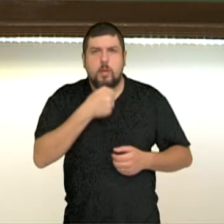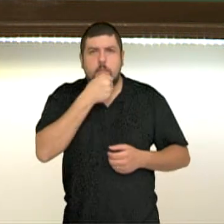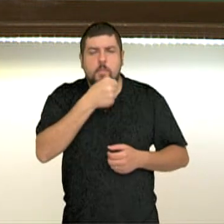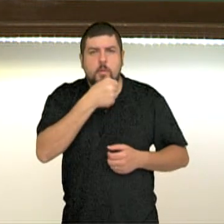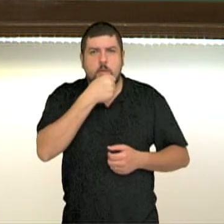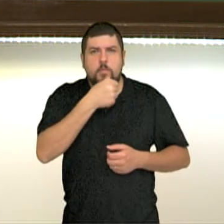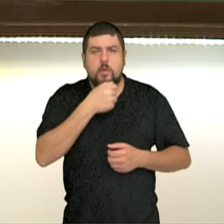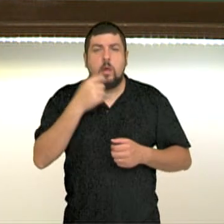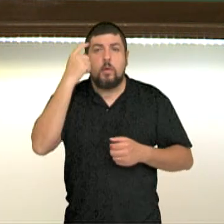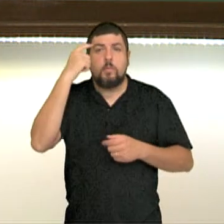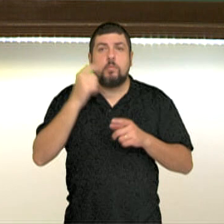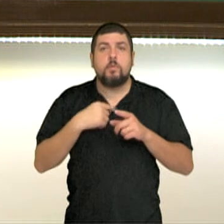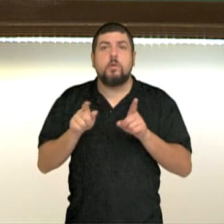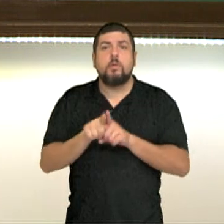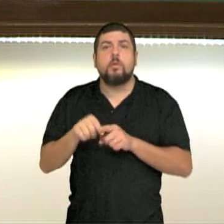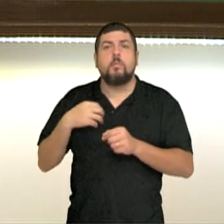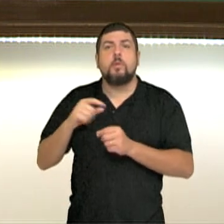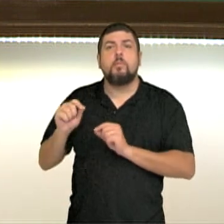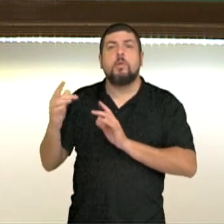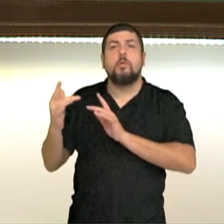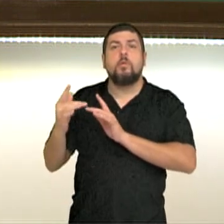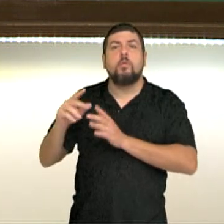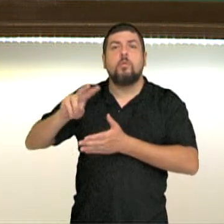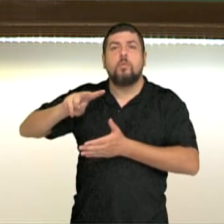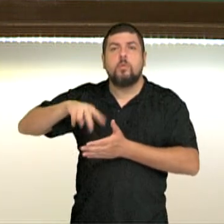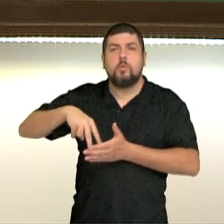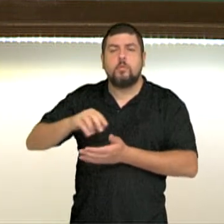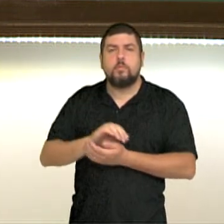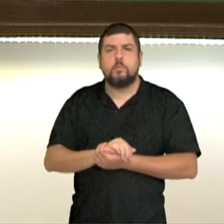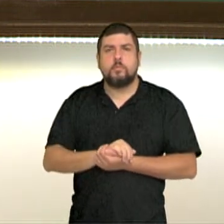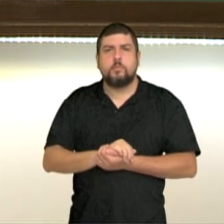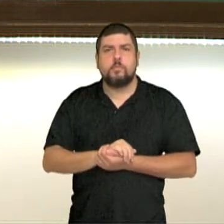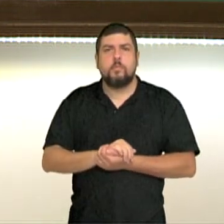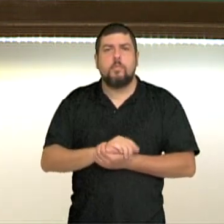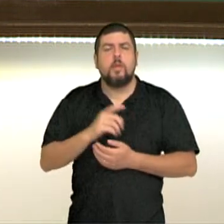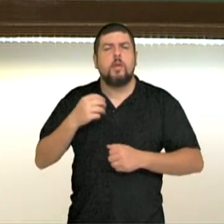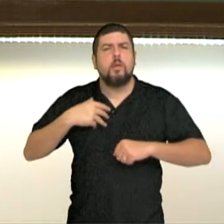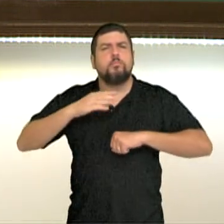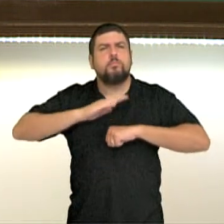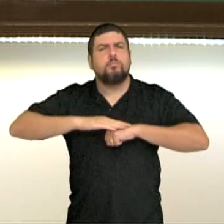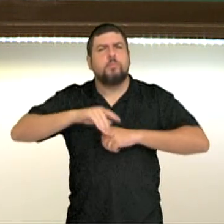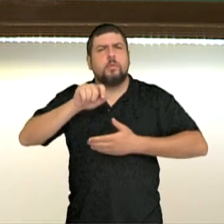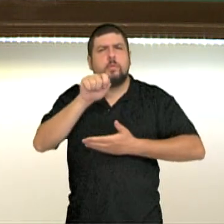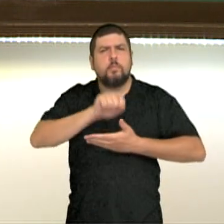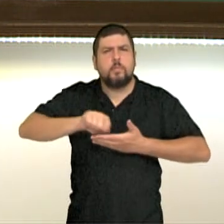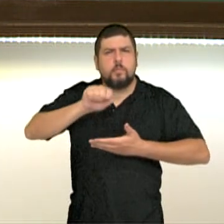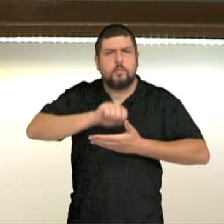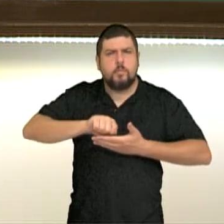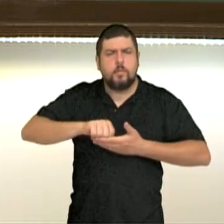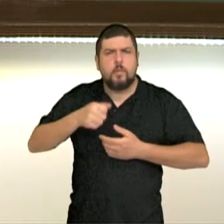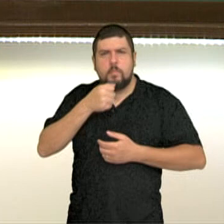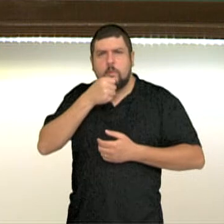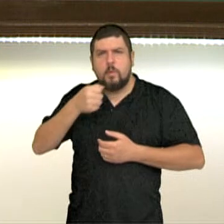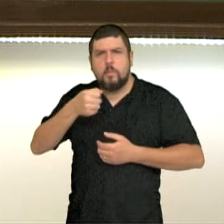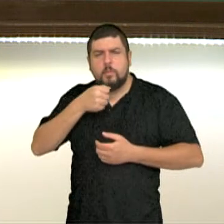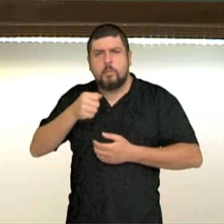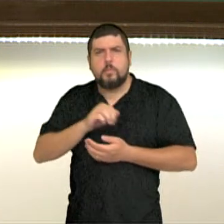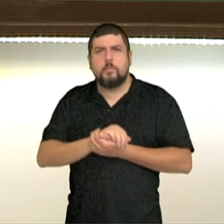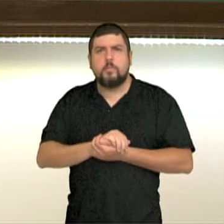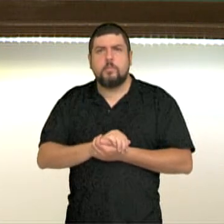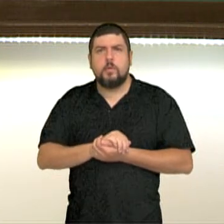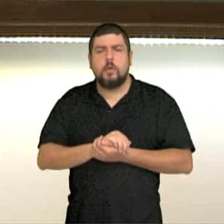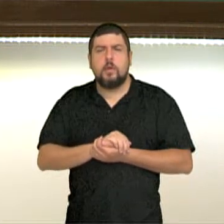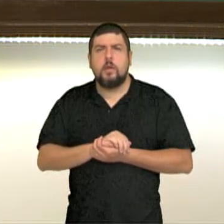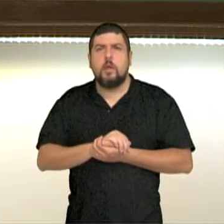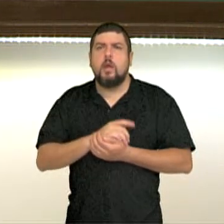ali. Pensa no público que vai ter contato com isso. Quem é o produtor da entrevista? São dois